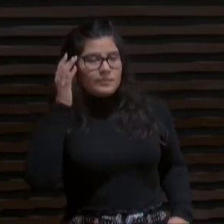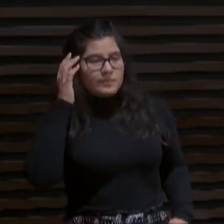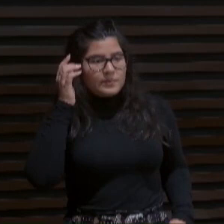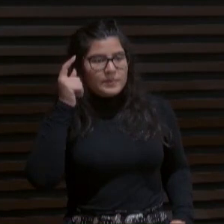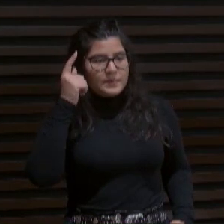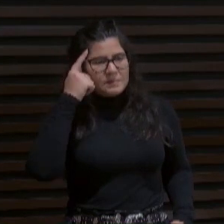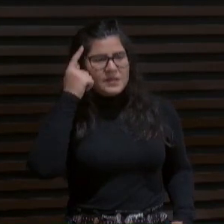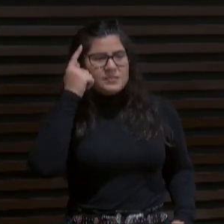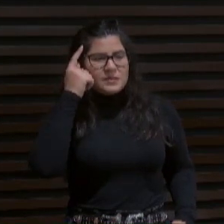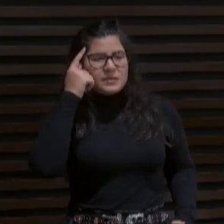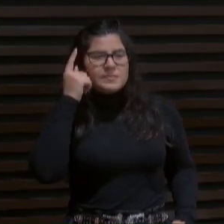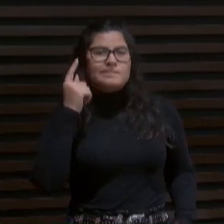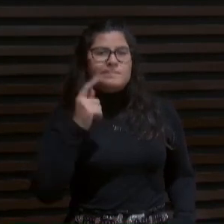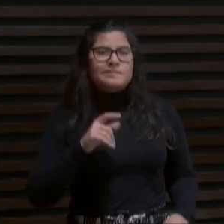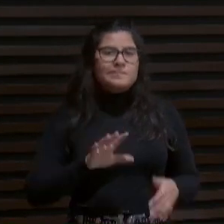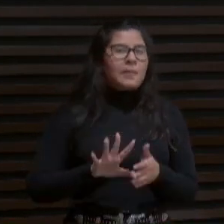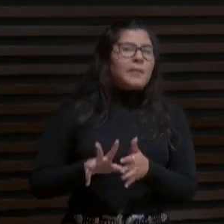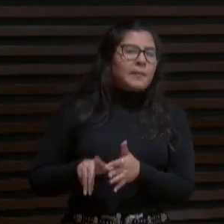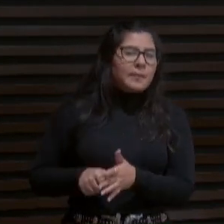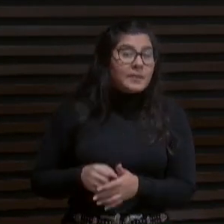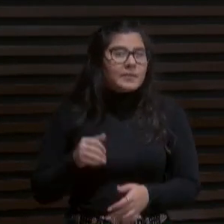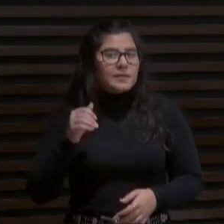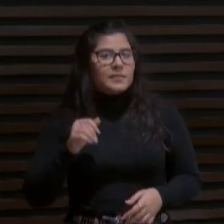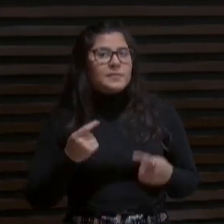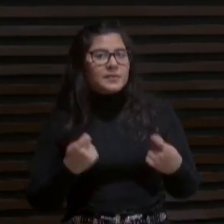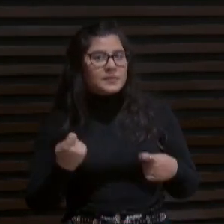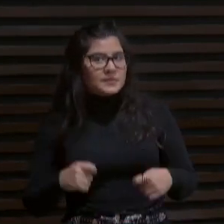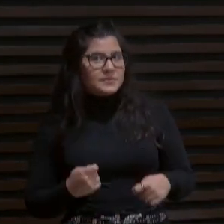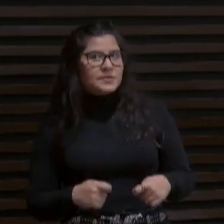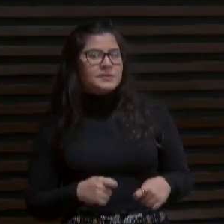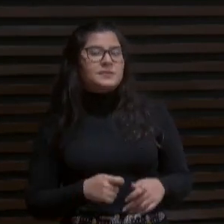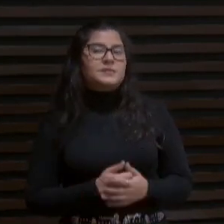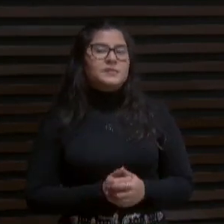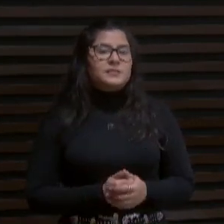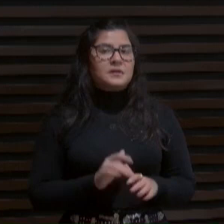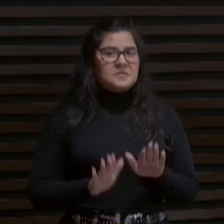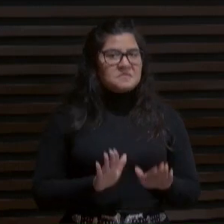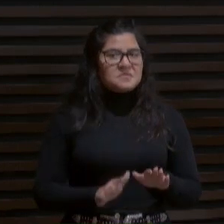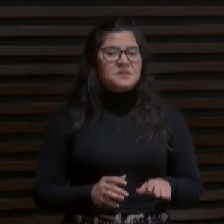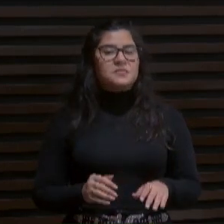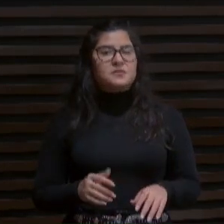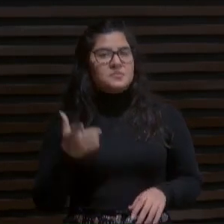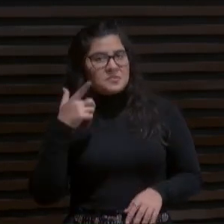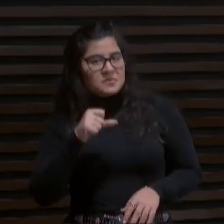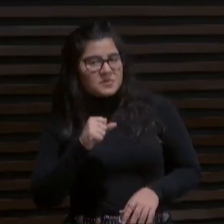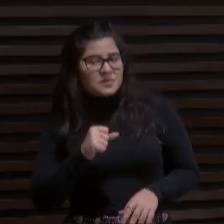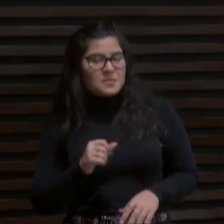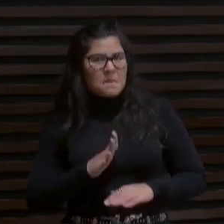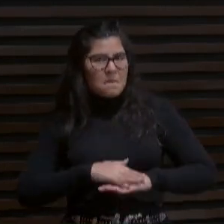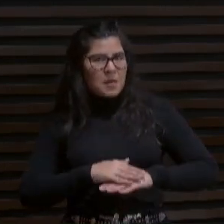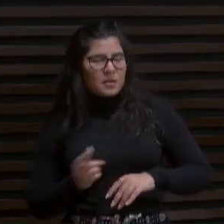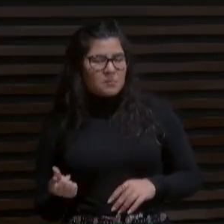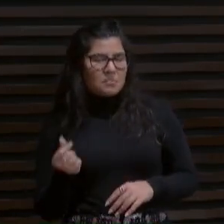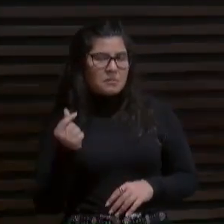malandro. E aí eu penso, bom, já que ele sabe, já que ele precisa muito, então talvez eu possa elevar um pouquinho mais o valor